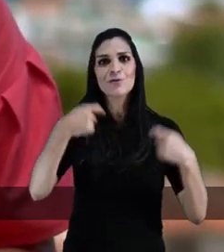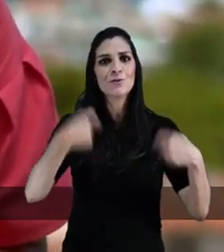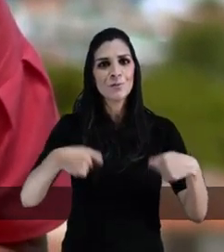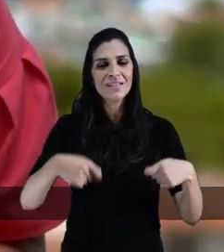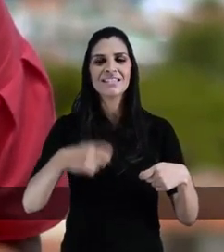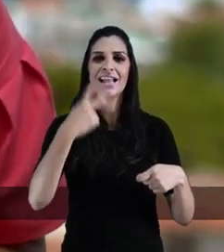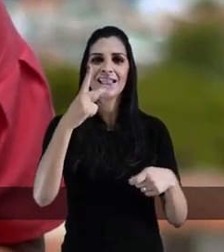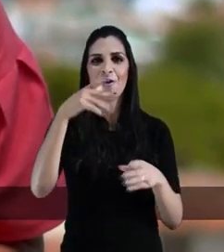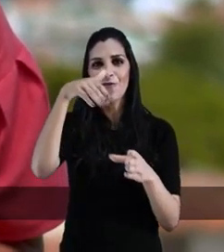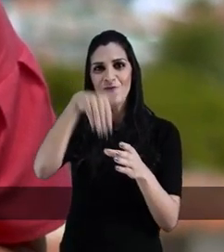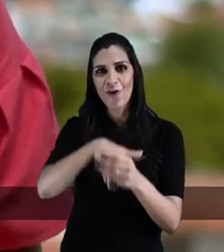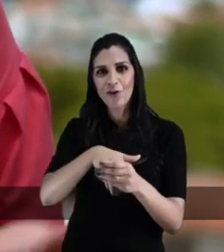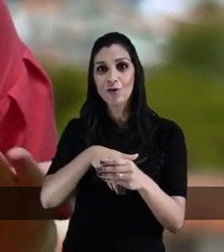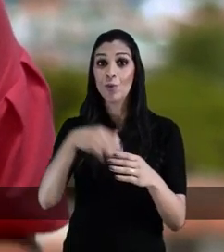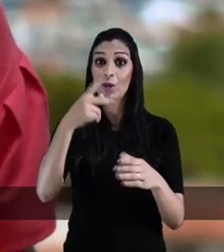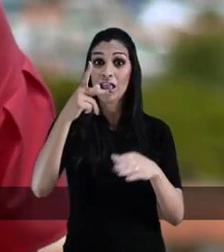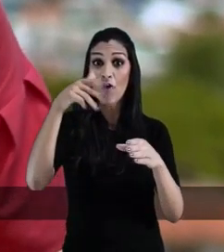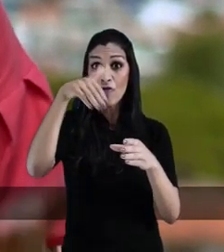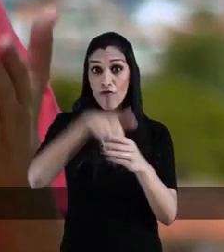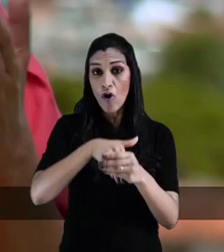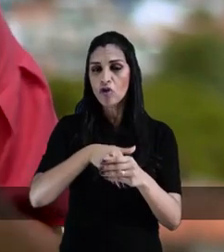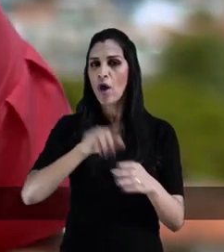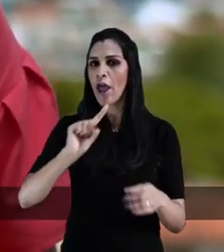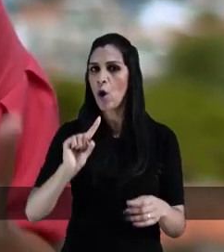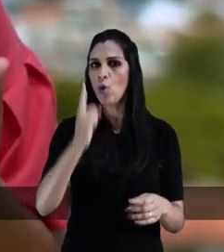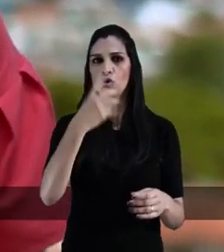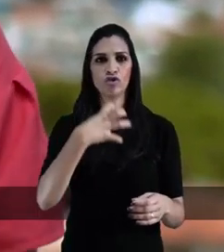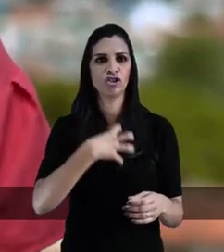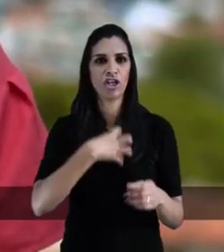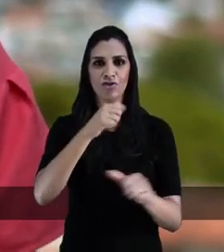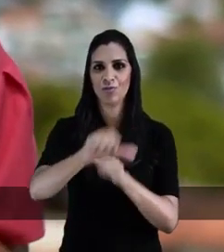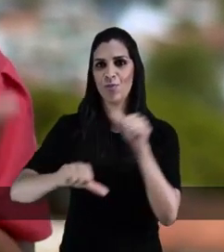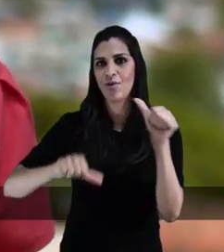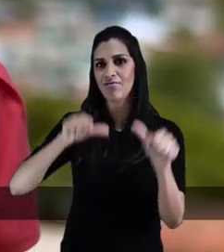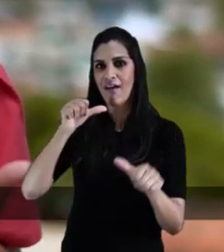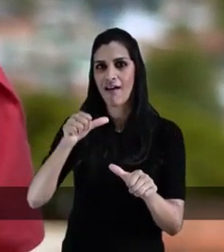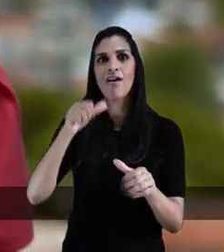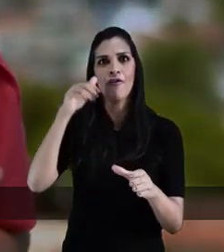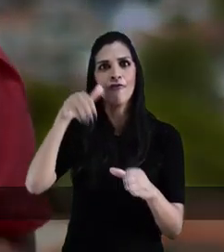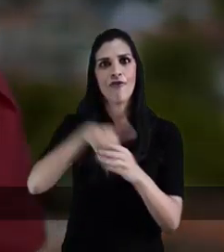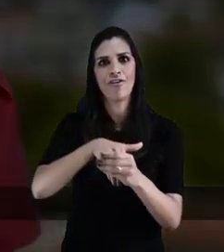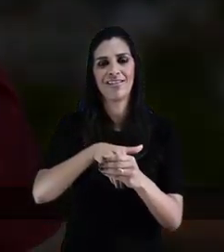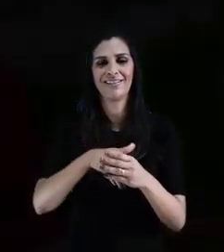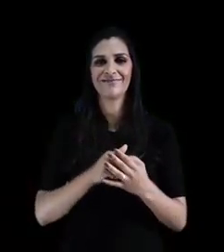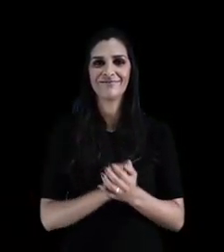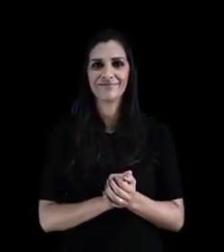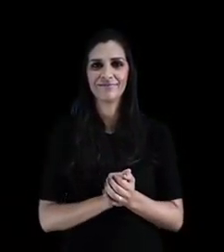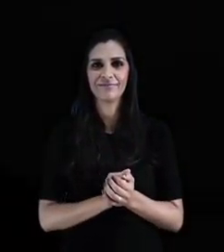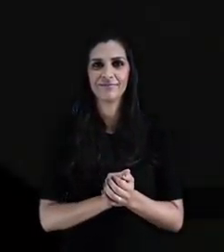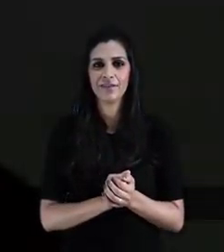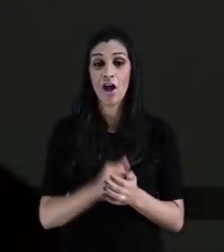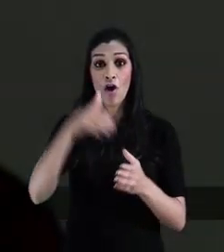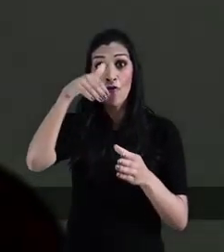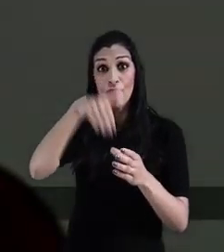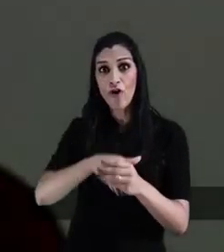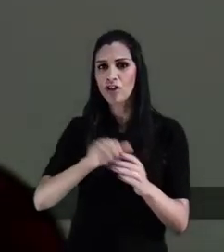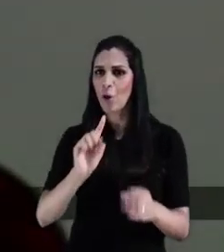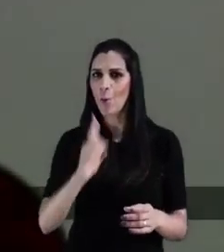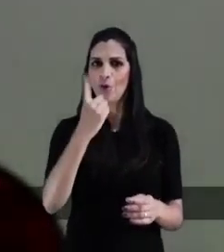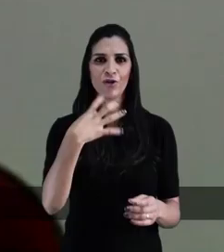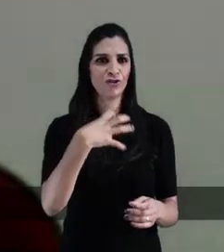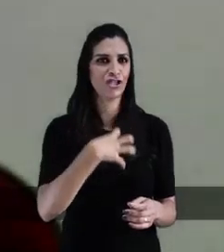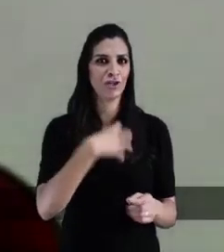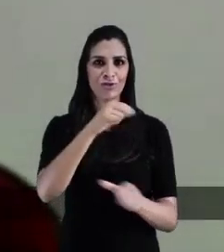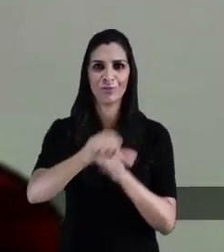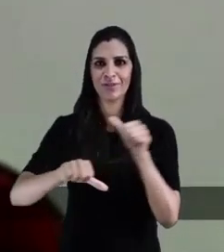depende do teu voto. O teu voto é a tua única arma. Põe o teu voto na mão. O voto é a tua única arma.